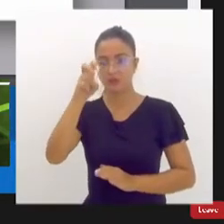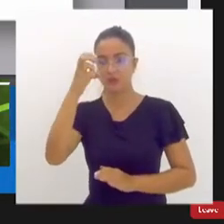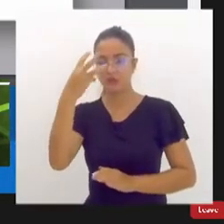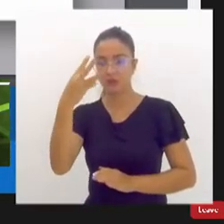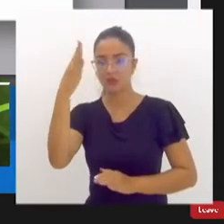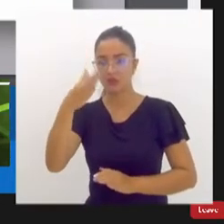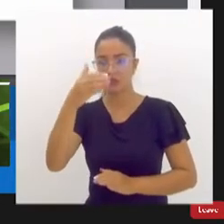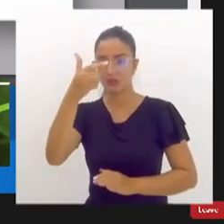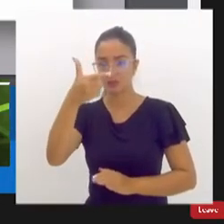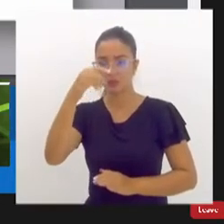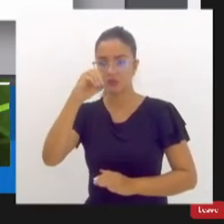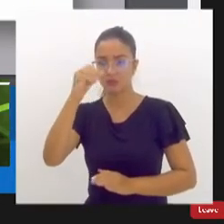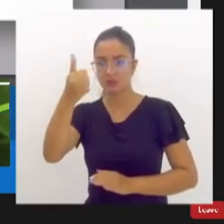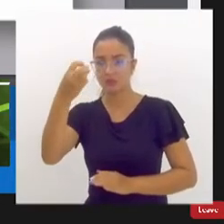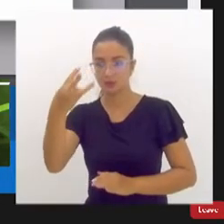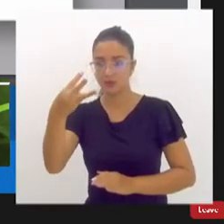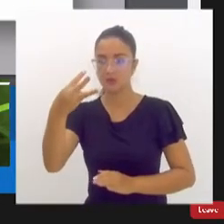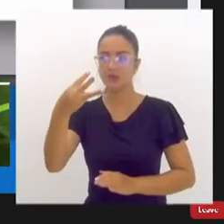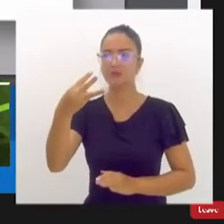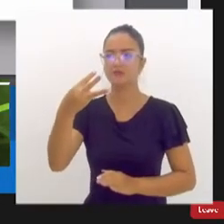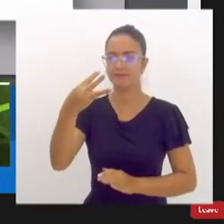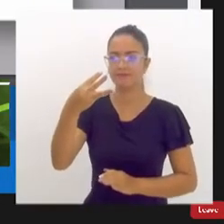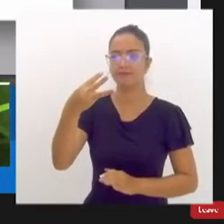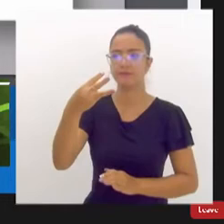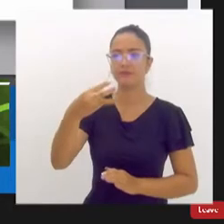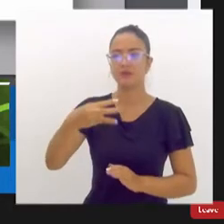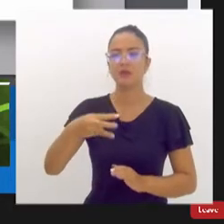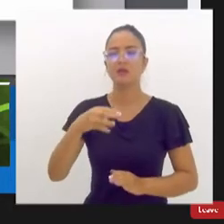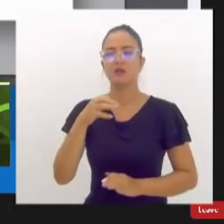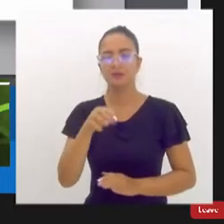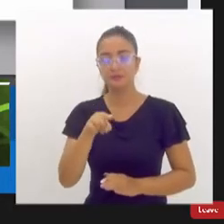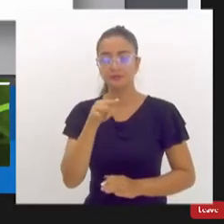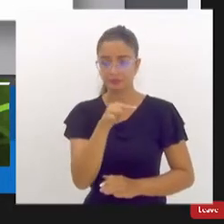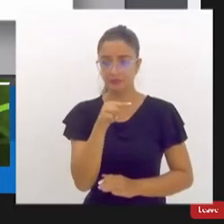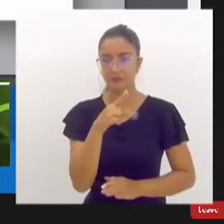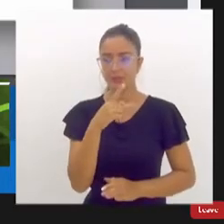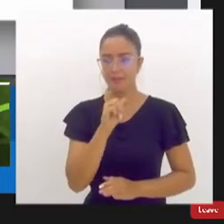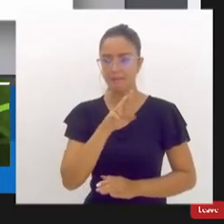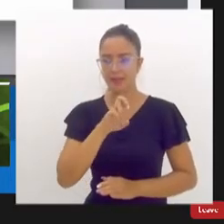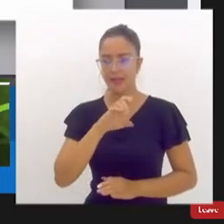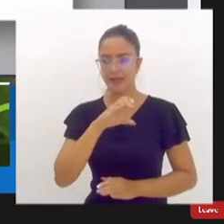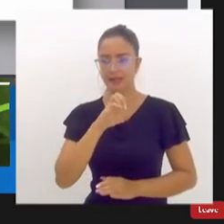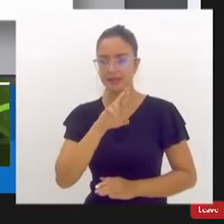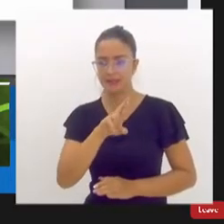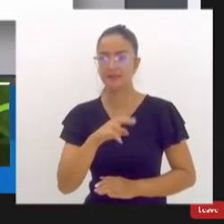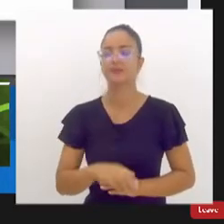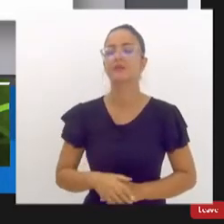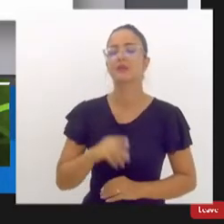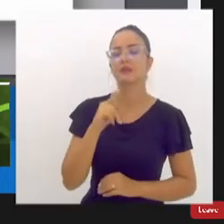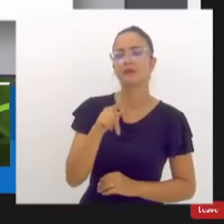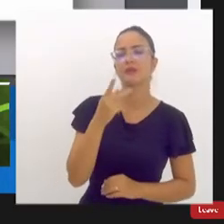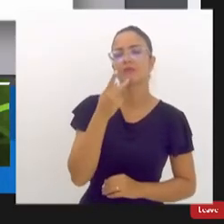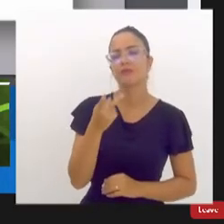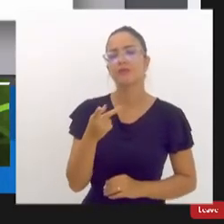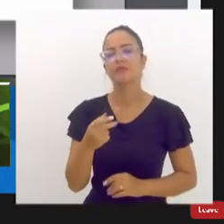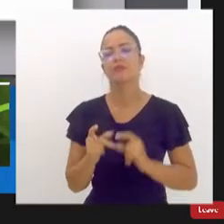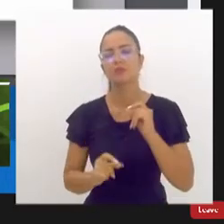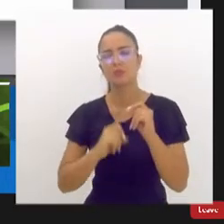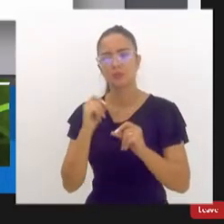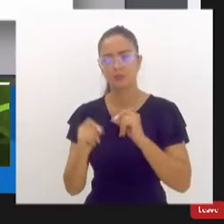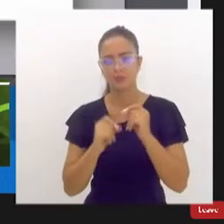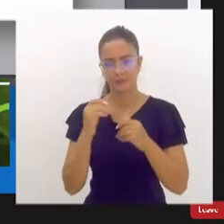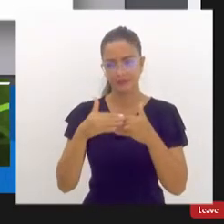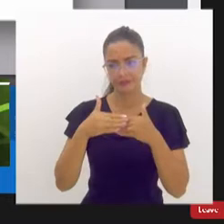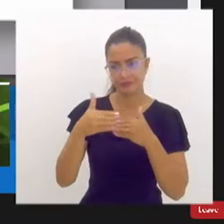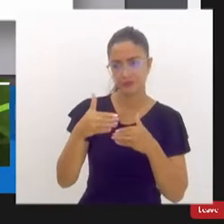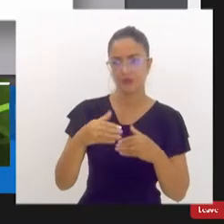de 2000, a 6553, esse parecer normativo que vai ser tratado detalhadamente mais à frente. A